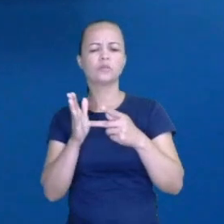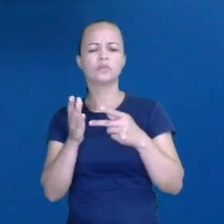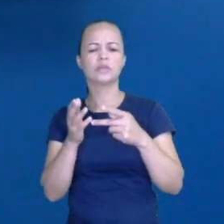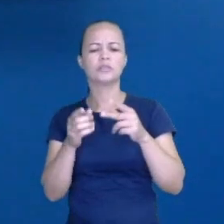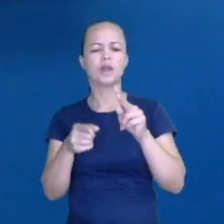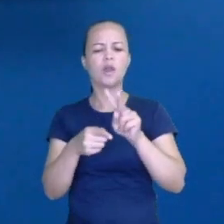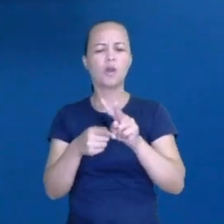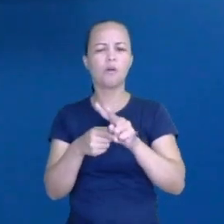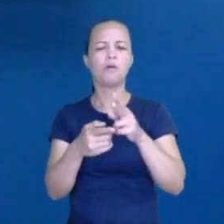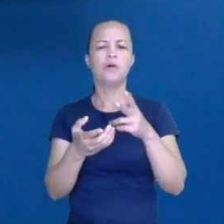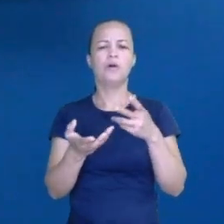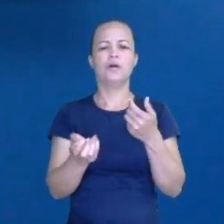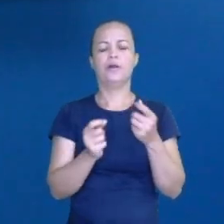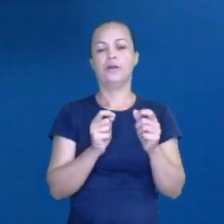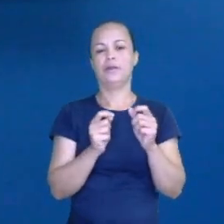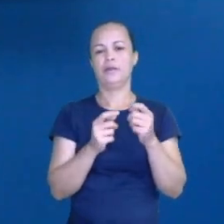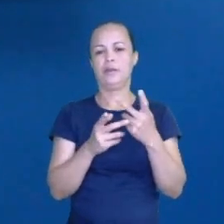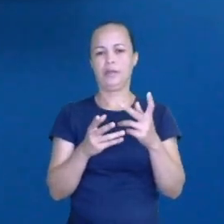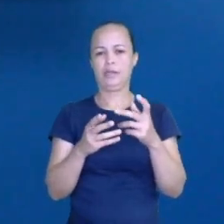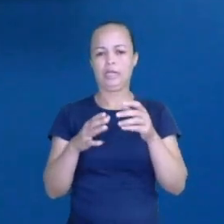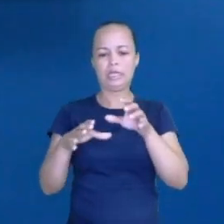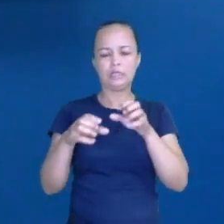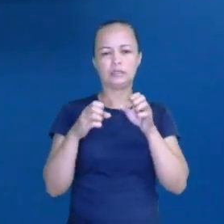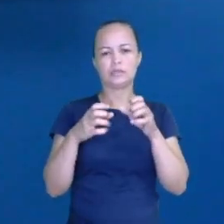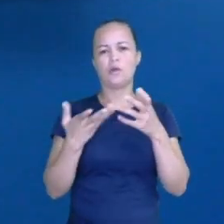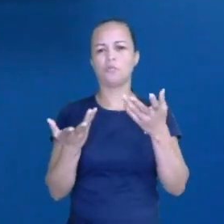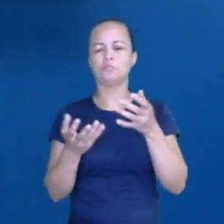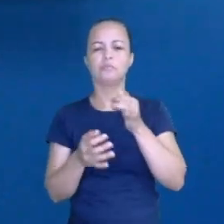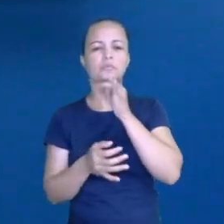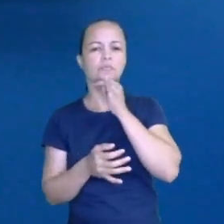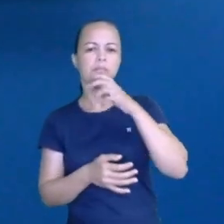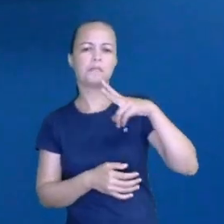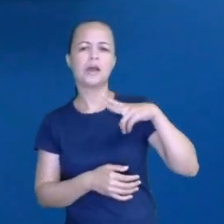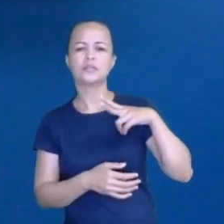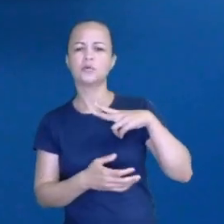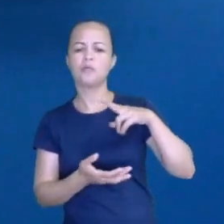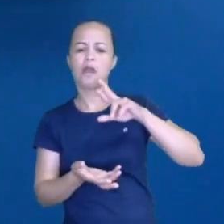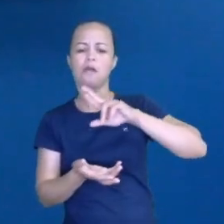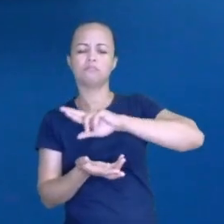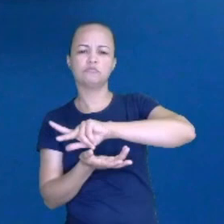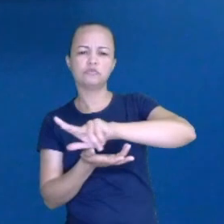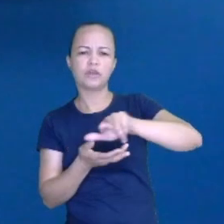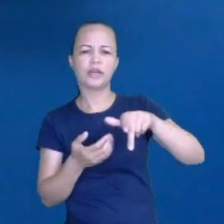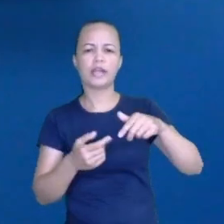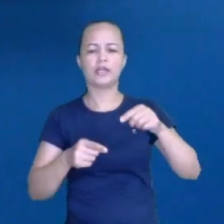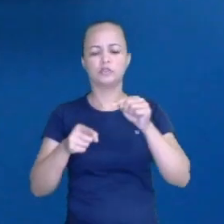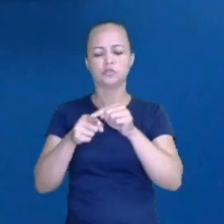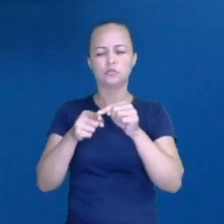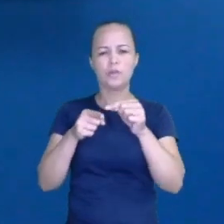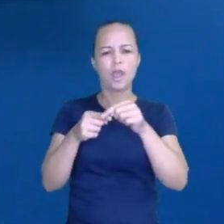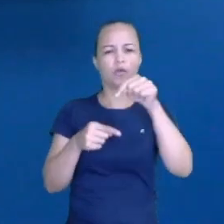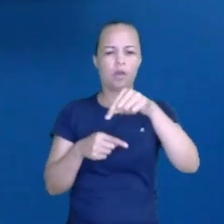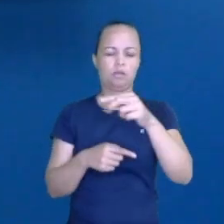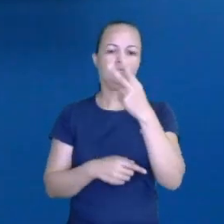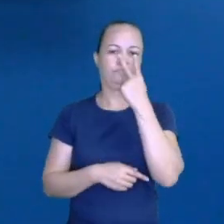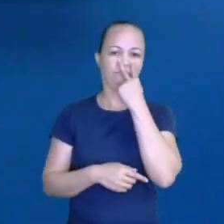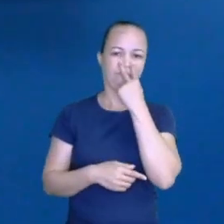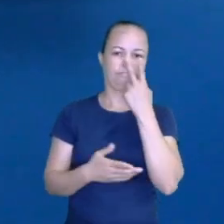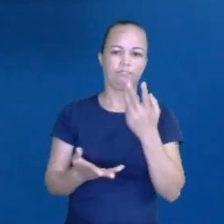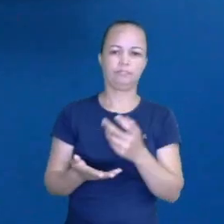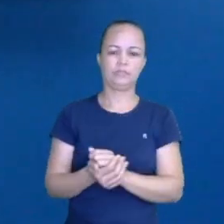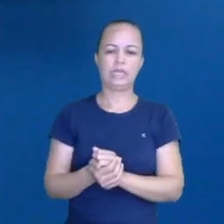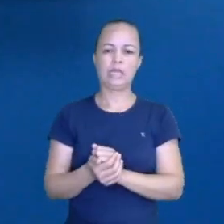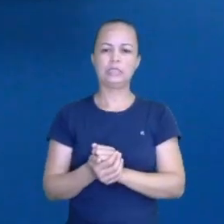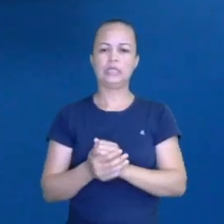mais retidas ali, elas são guardadinhas. É diferente dos nossos bairros daqui de Vitória. Tem